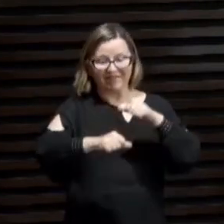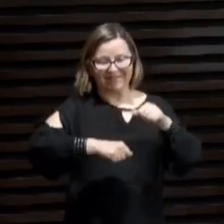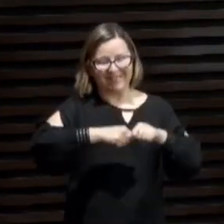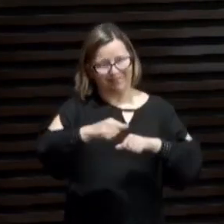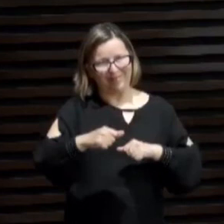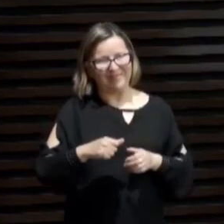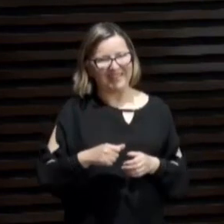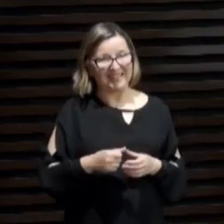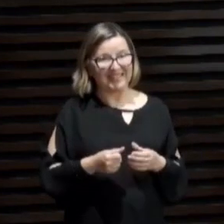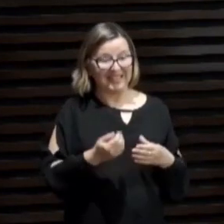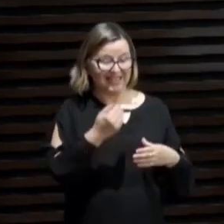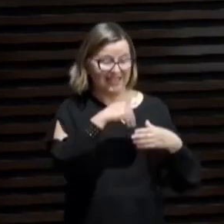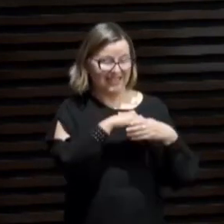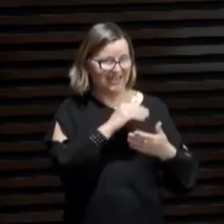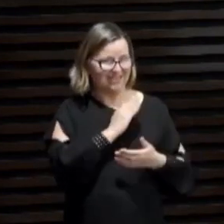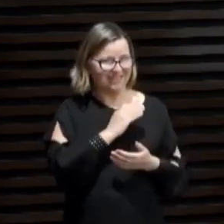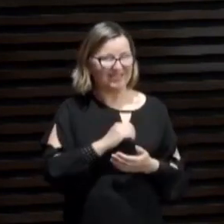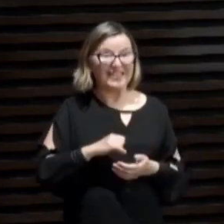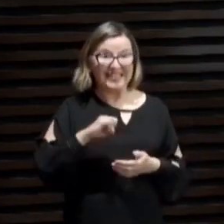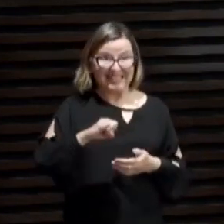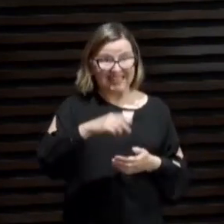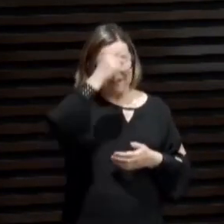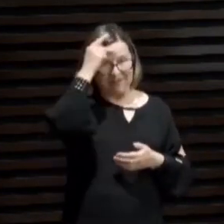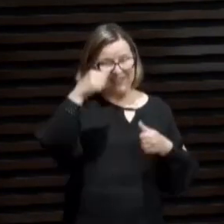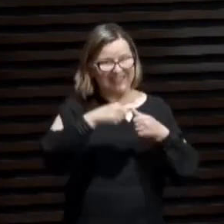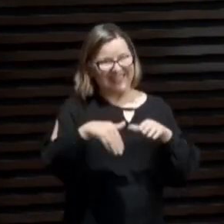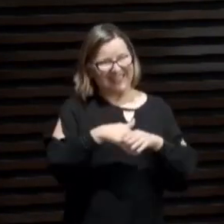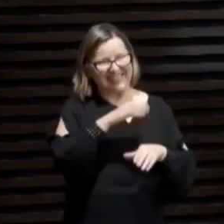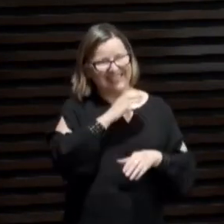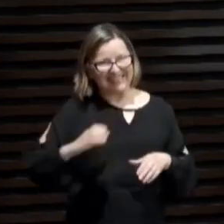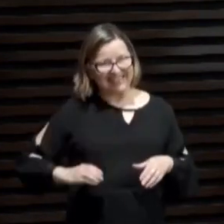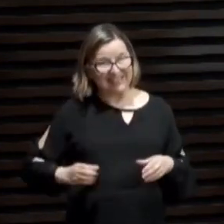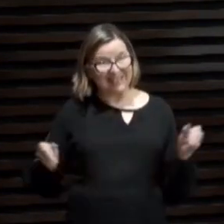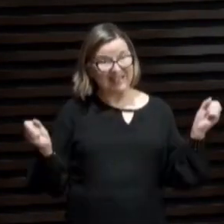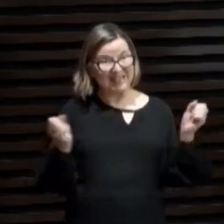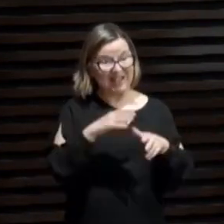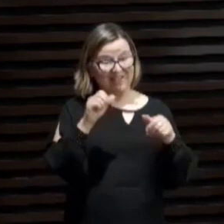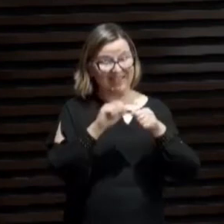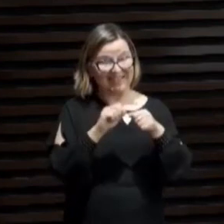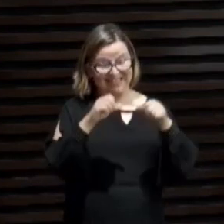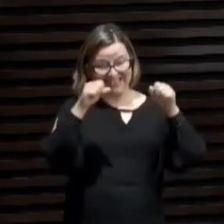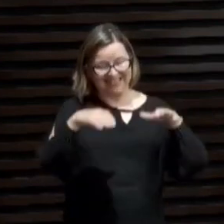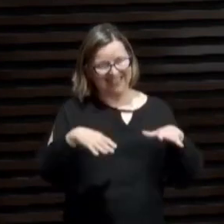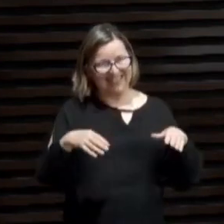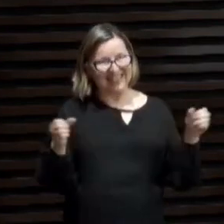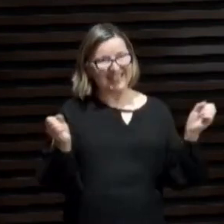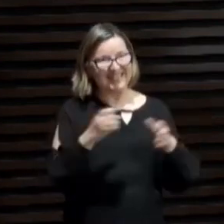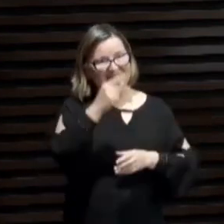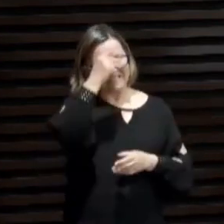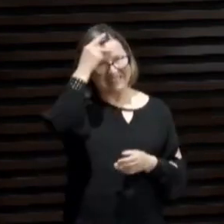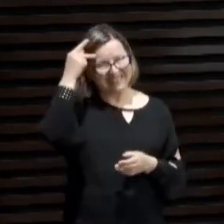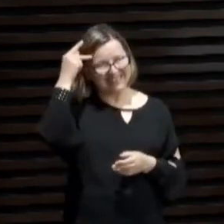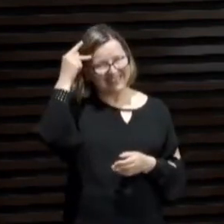alguém está em Cristo, é uma nova criação, é uma nova criatura.